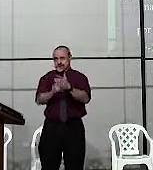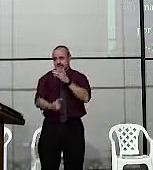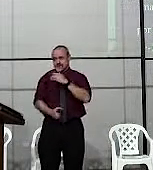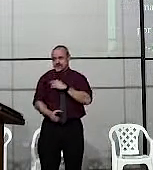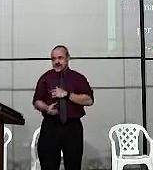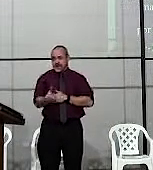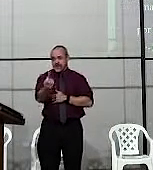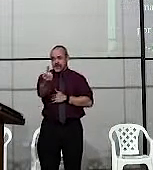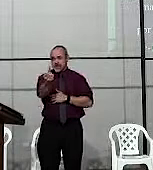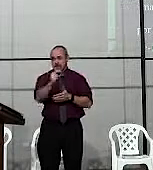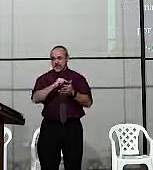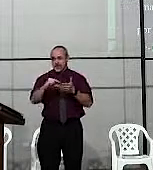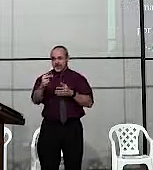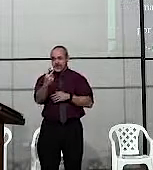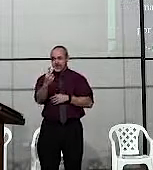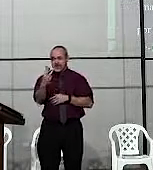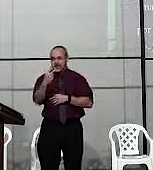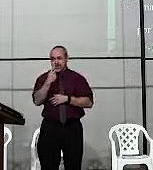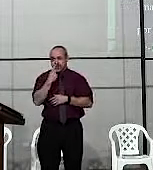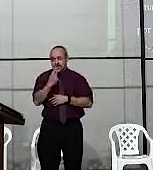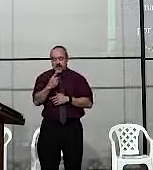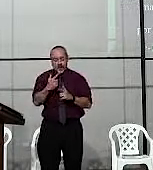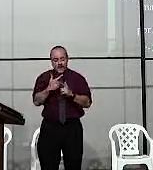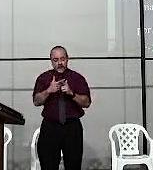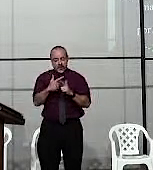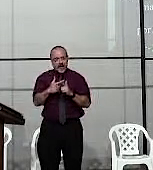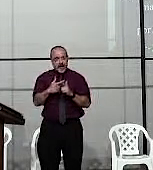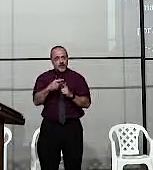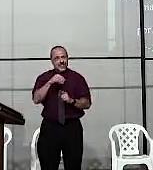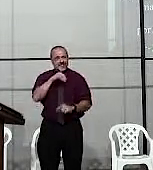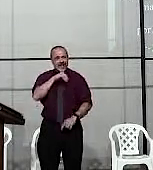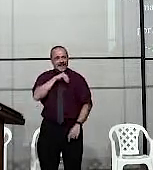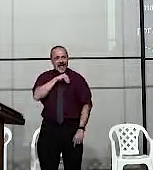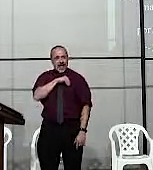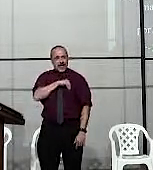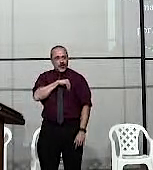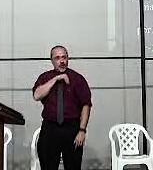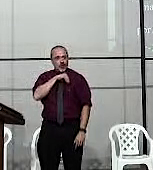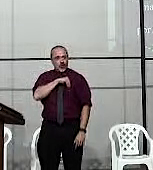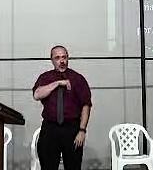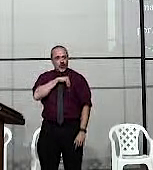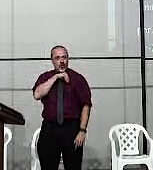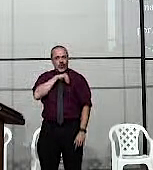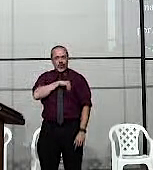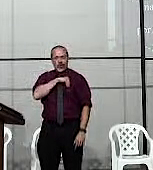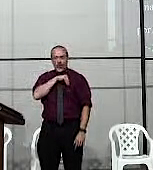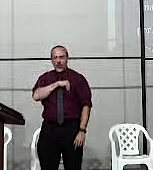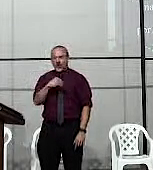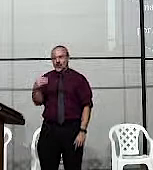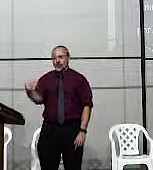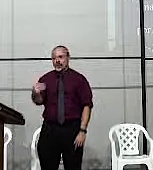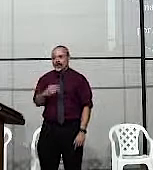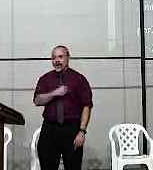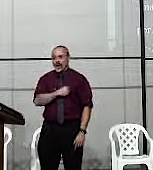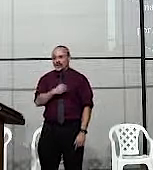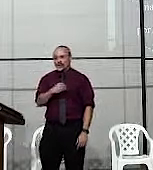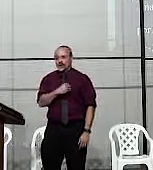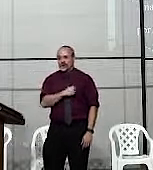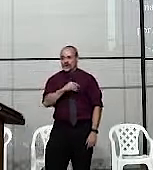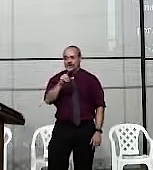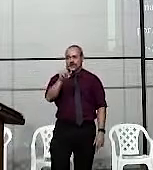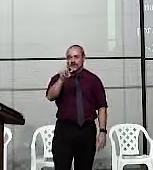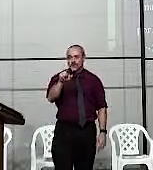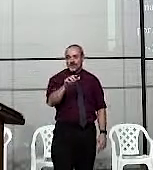Romanos, capítulo 6, versículo 23 diz: porque o salário do